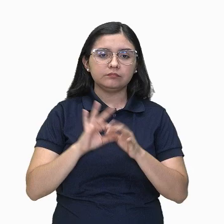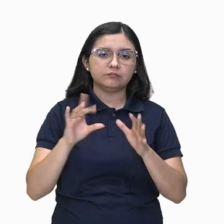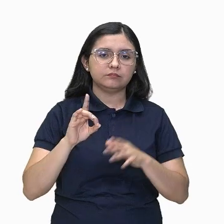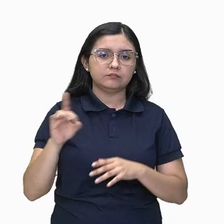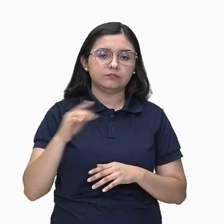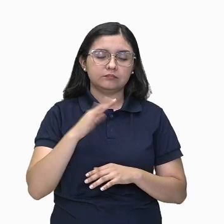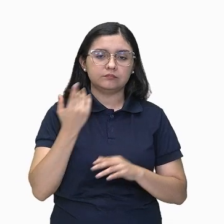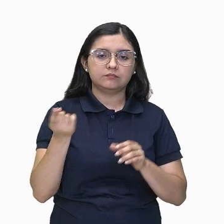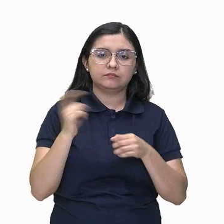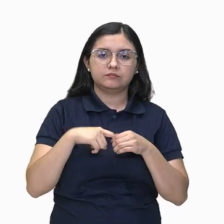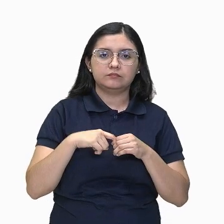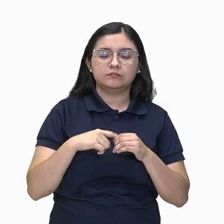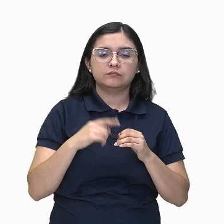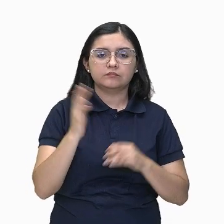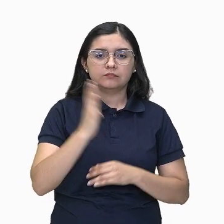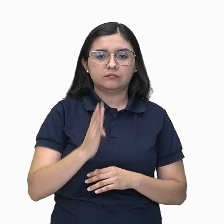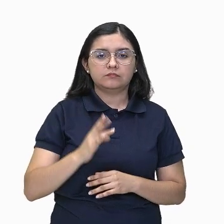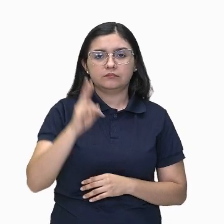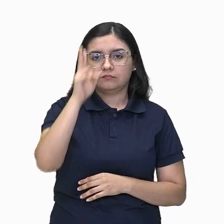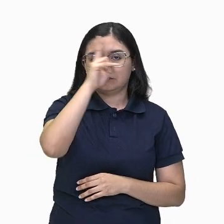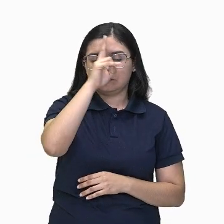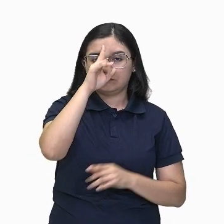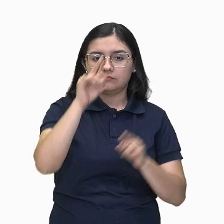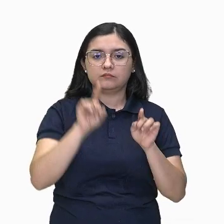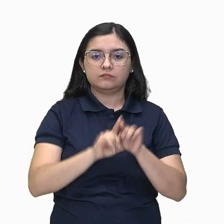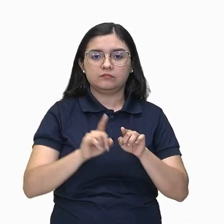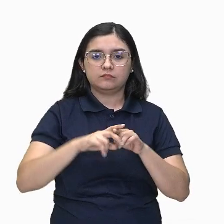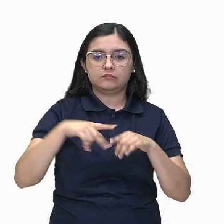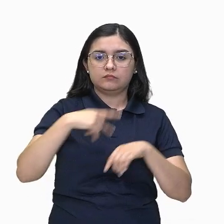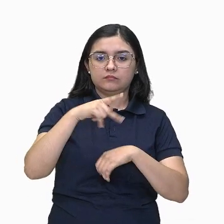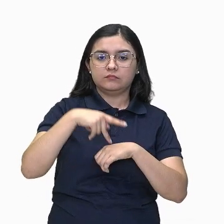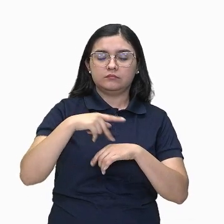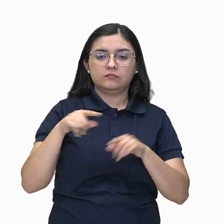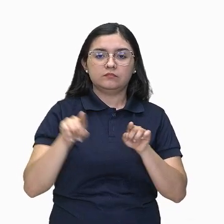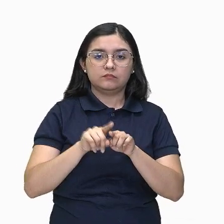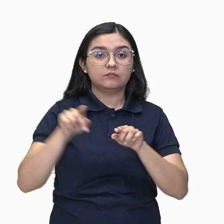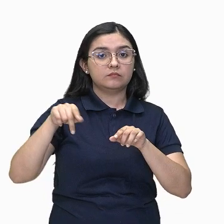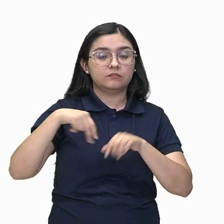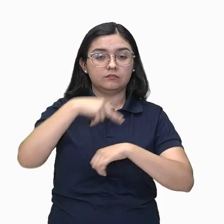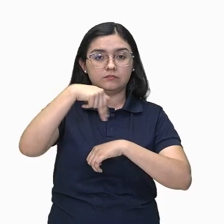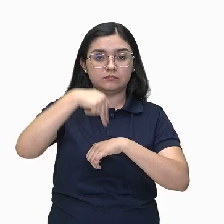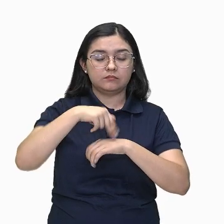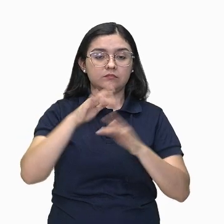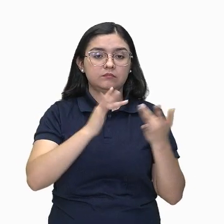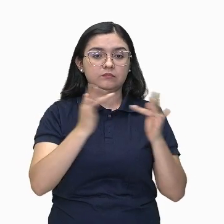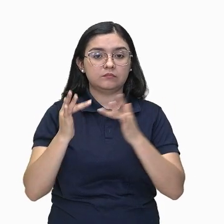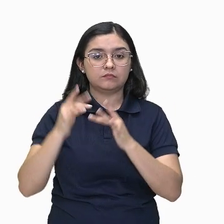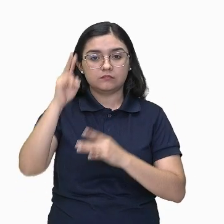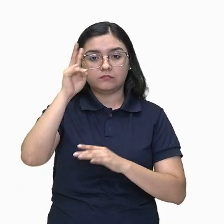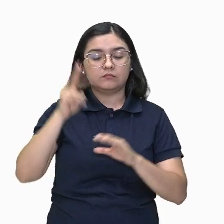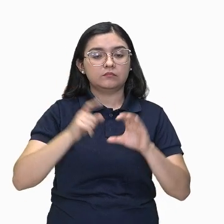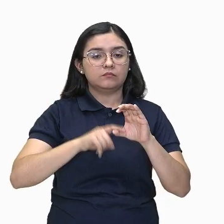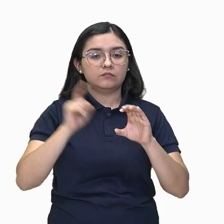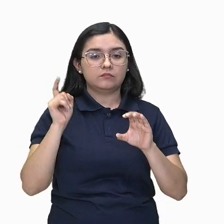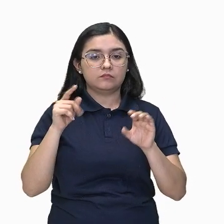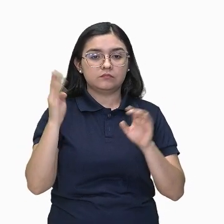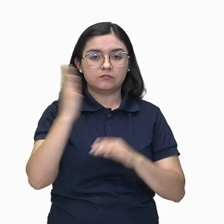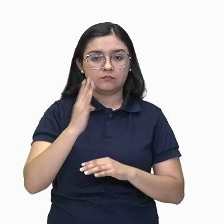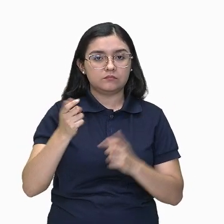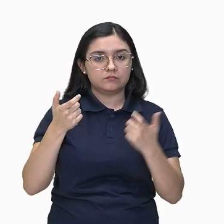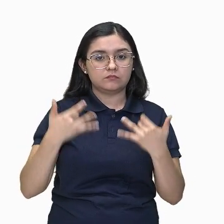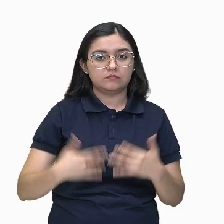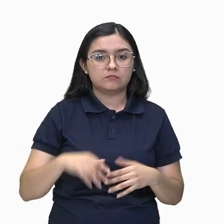que volte para lá. Lembrem também do patriotismo e do nacionalismo. Então, nosso contexto histórico, a independência do Brasil, já falei para